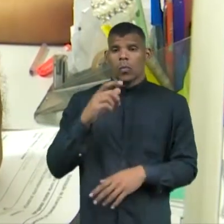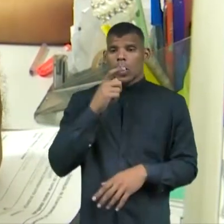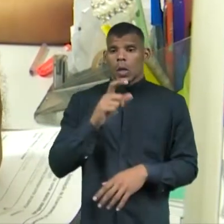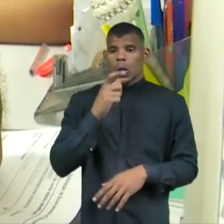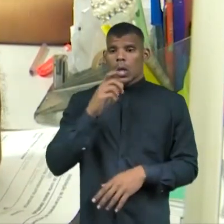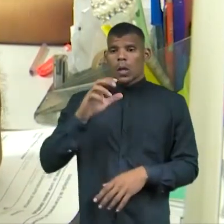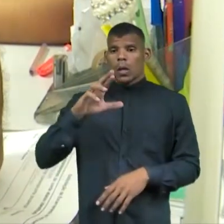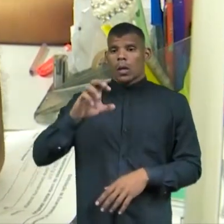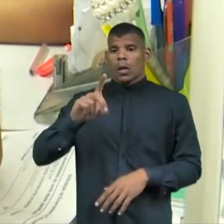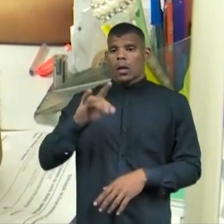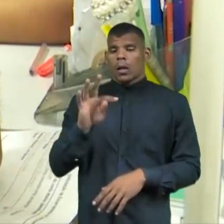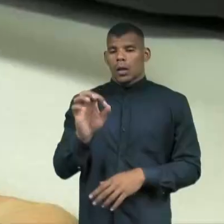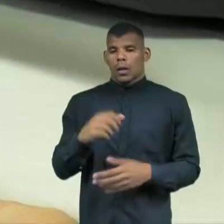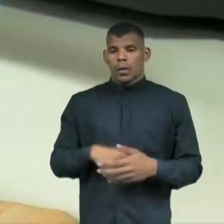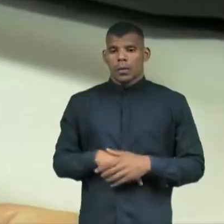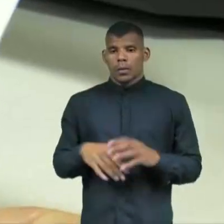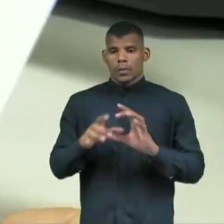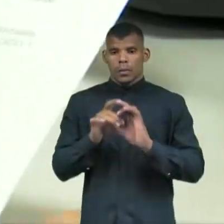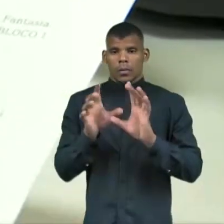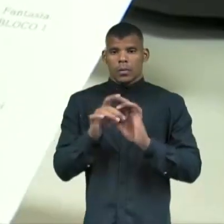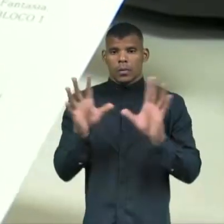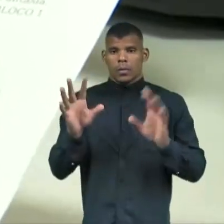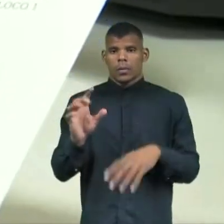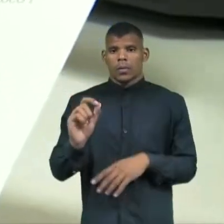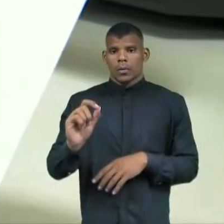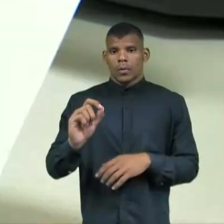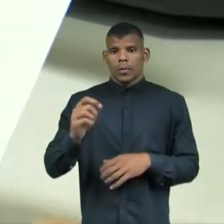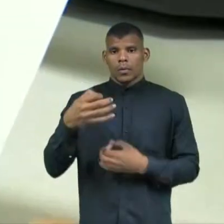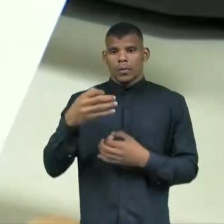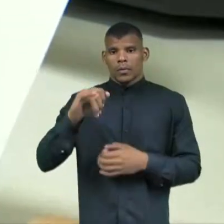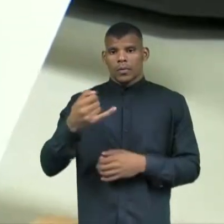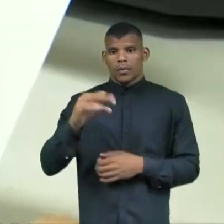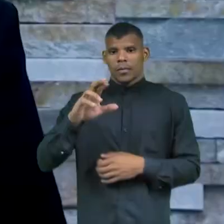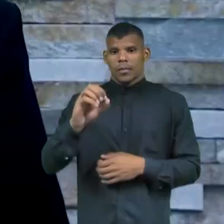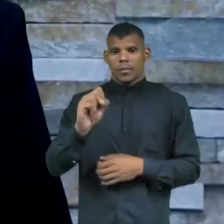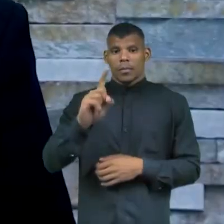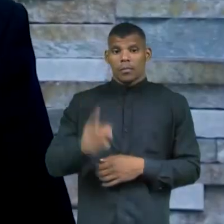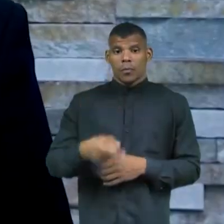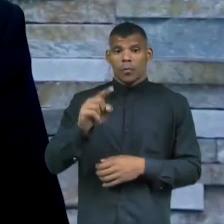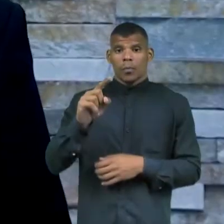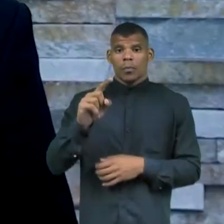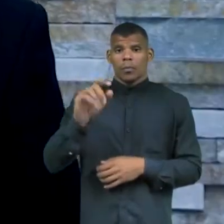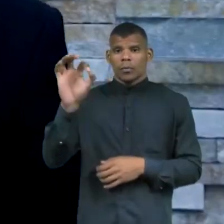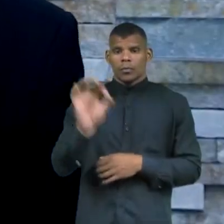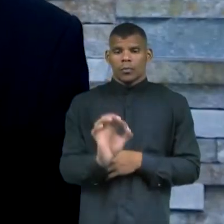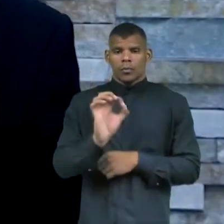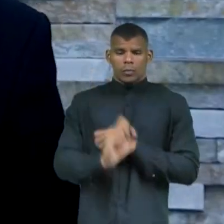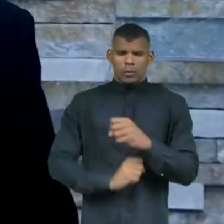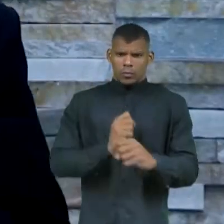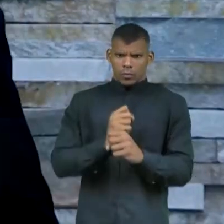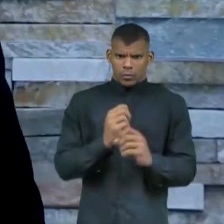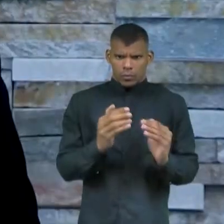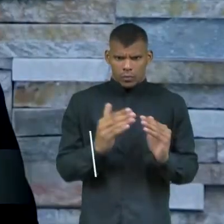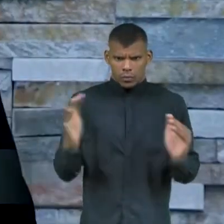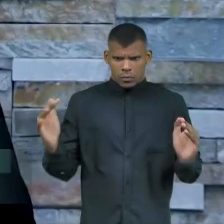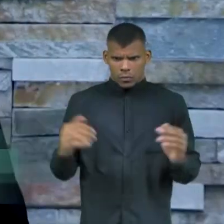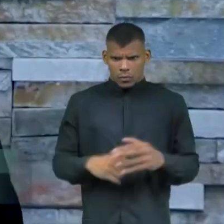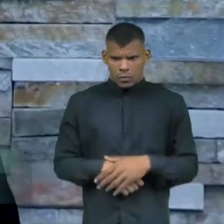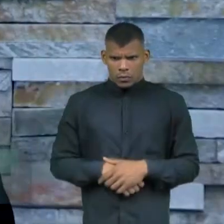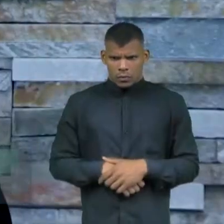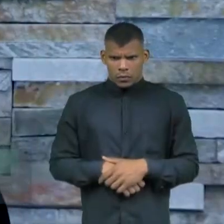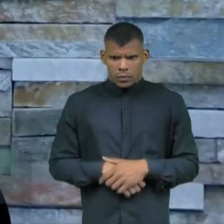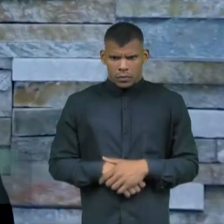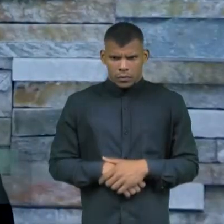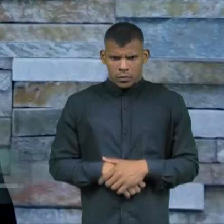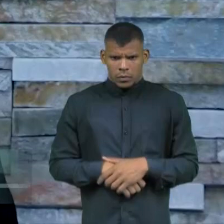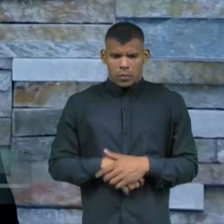a autorização dos correntistas, cobrando juros que passam de 1000% ao ano. Essa notificação é para que nós possamos avaliar se